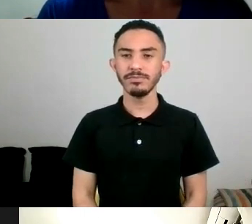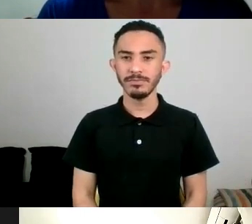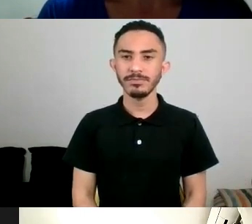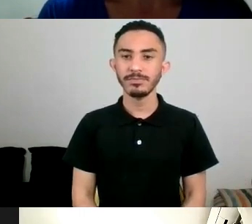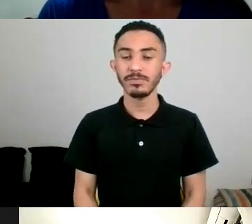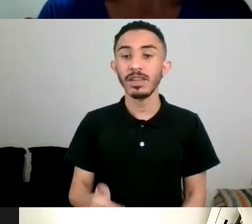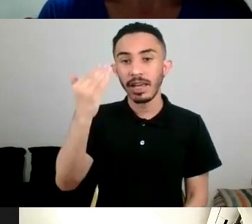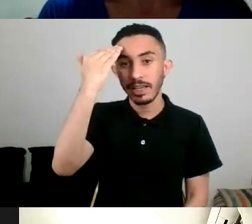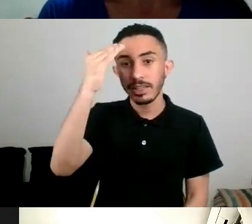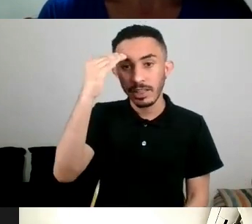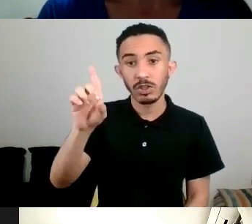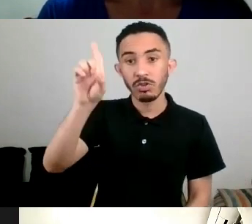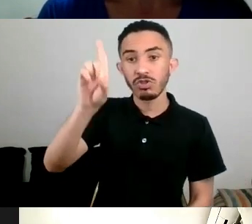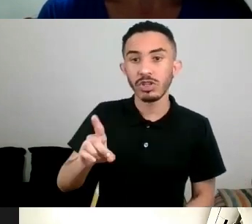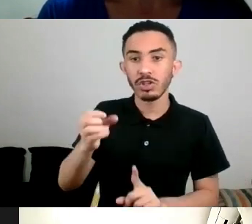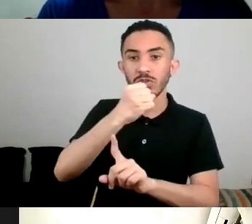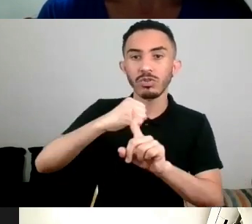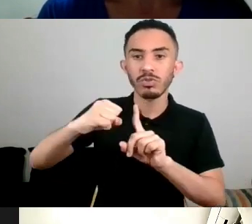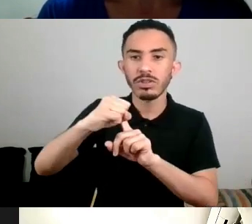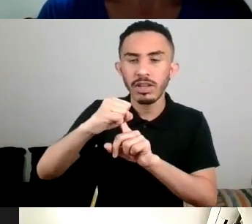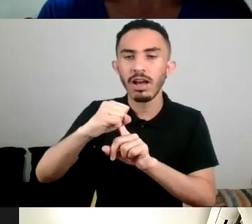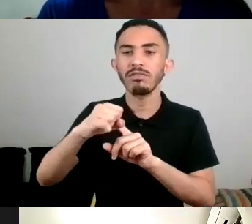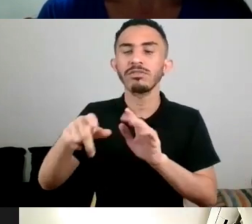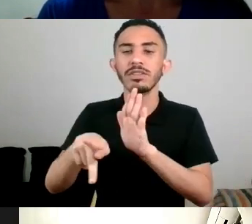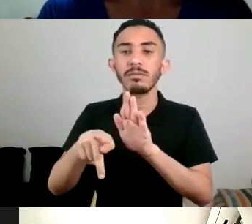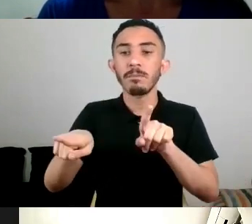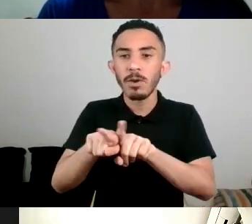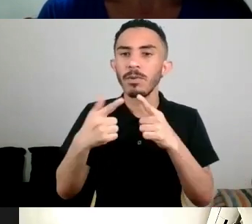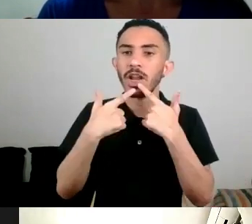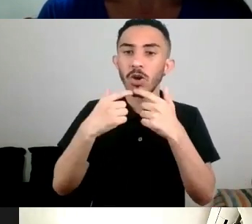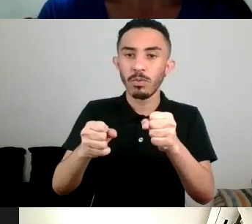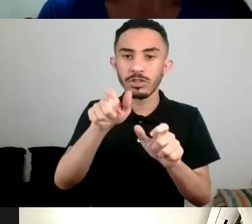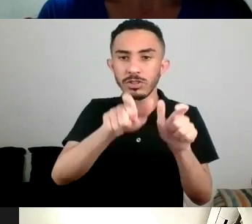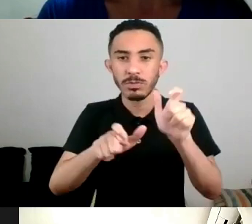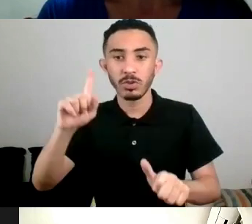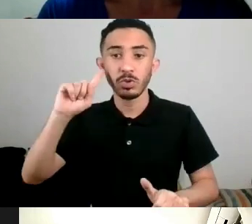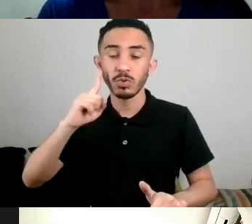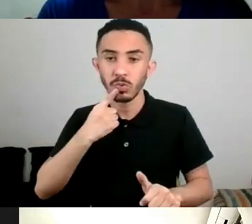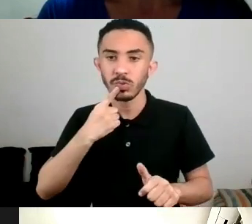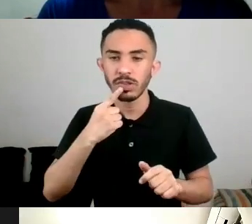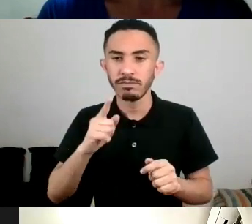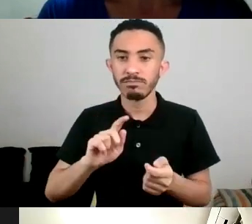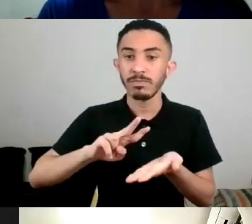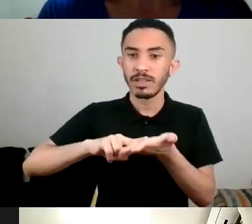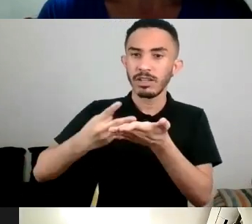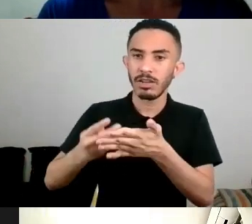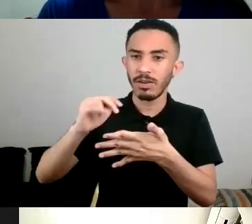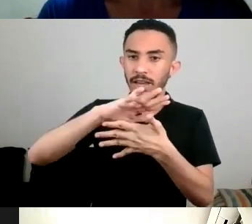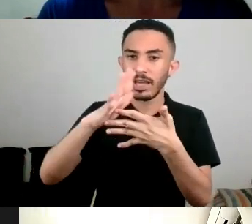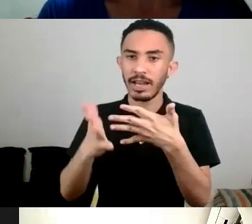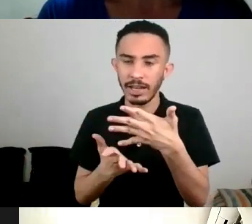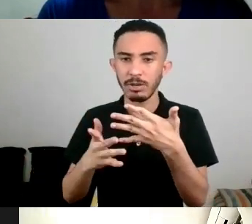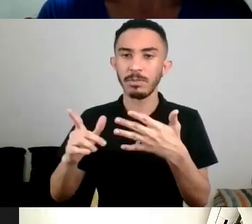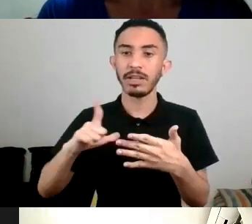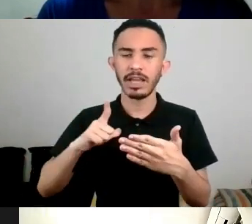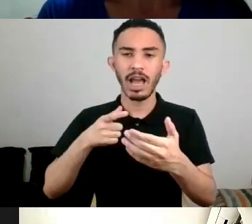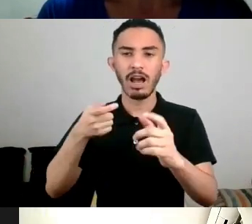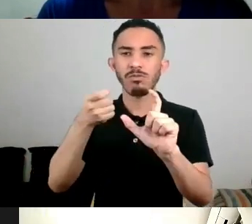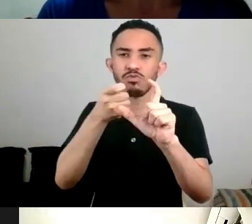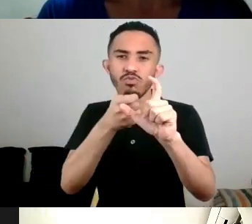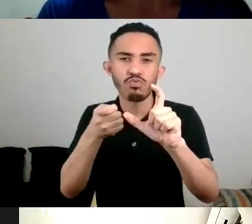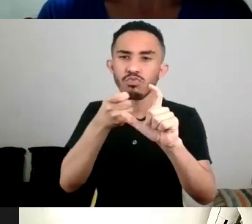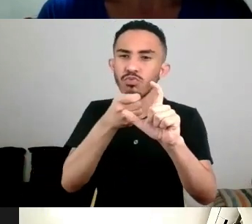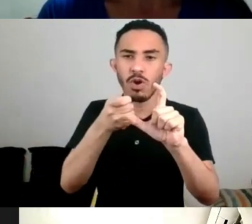Compreendendo o direito social e linguístico das pessoas surdas, a versão em Libras, acessada por meio de QR